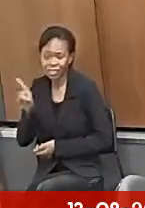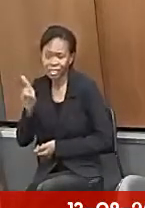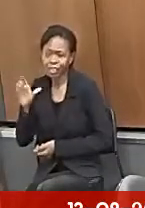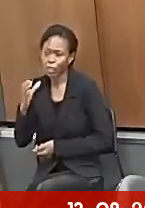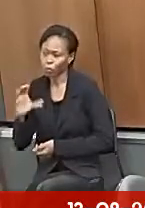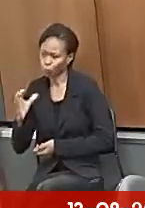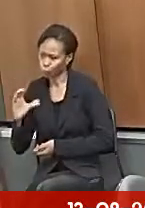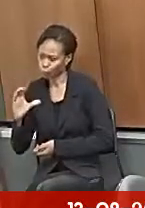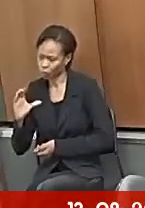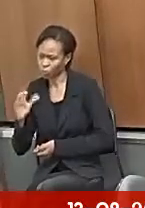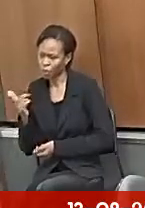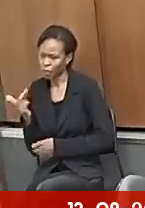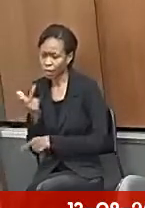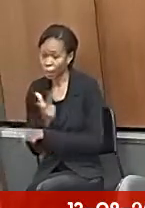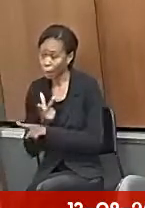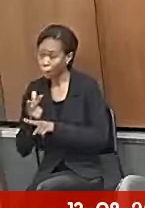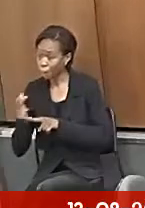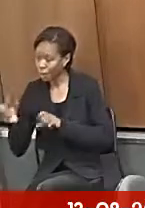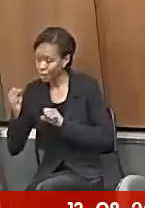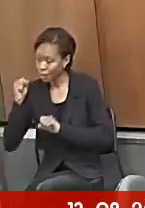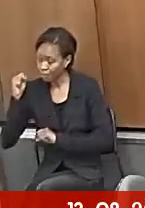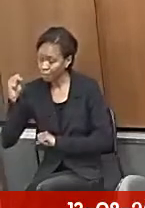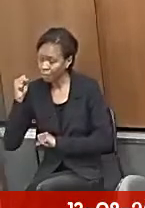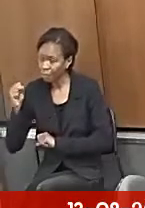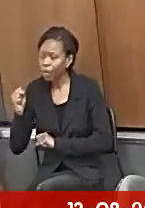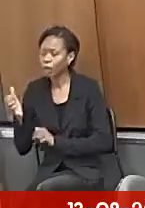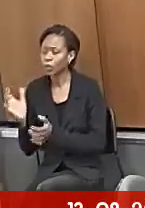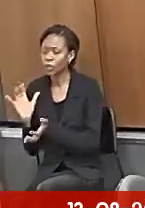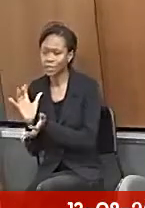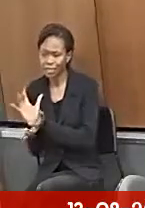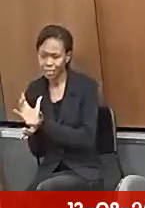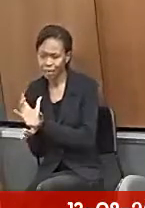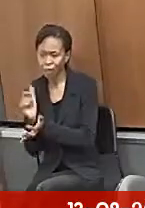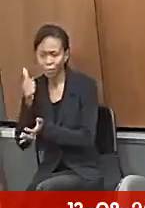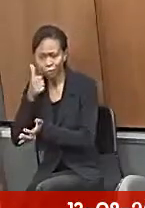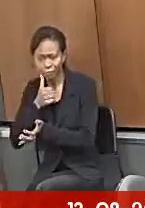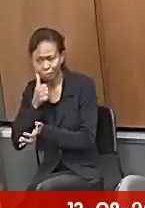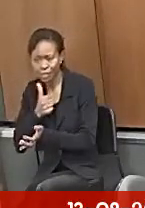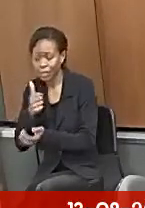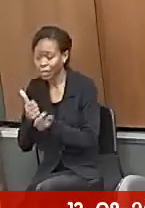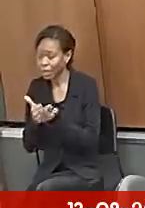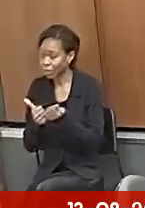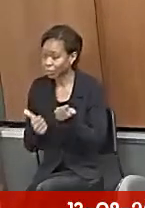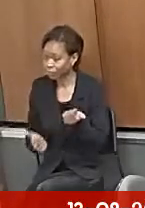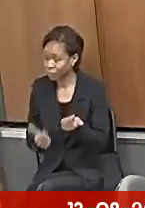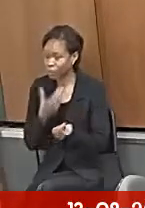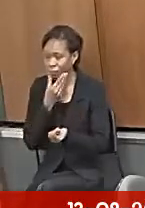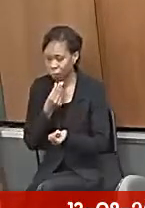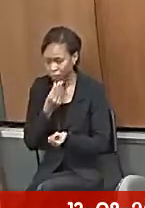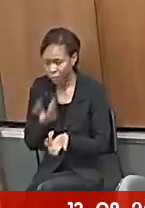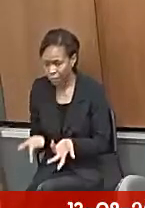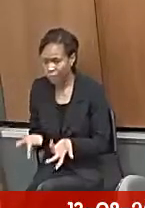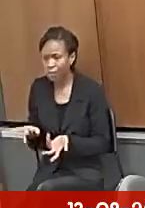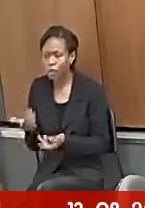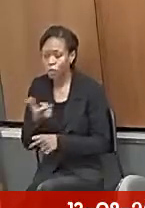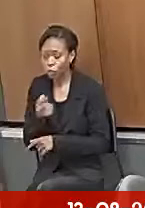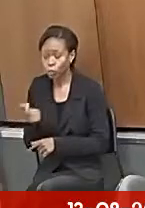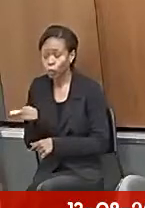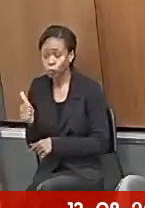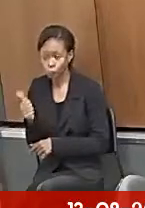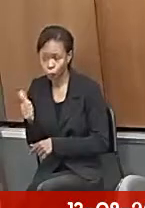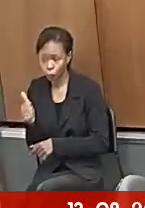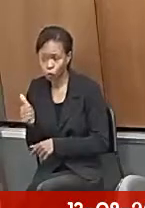feminina e vice campeão com a equipe masculina e 2011 técnico da equipe masculina nos jogos parapan americanos